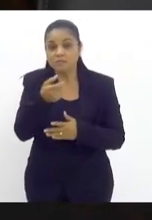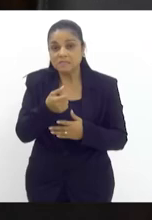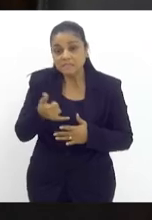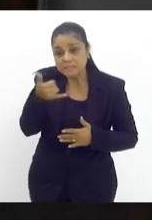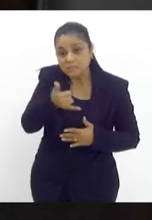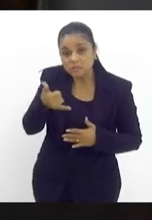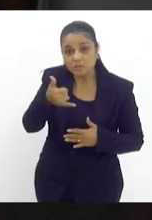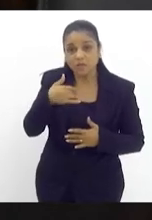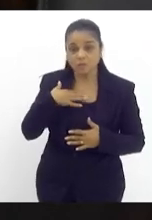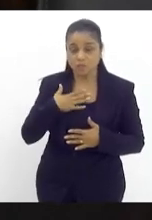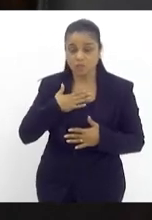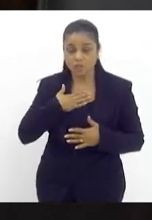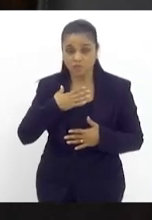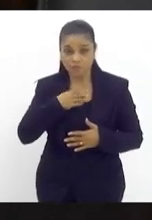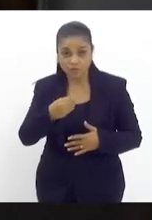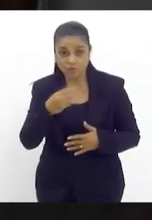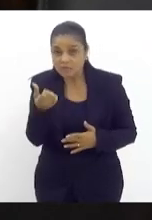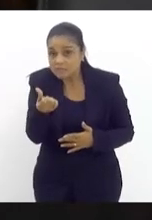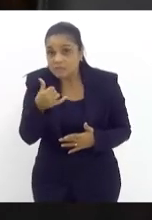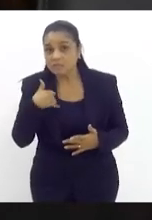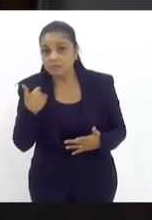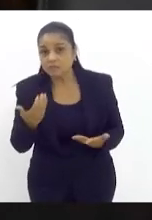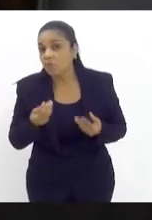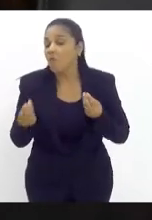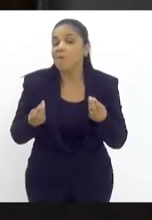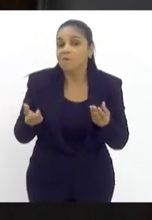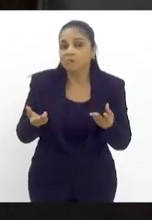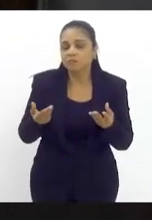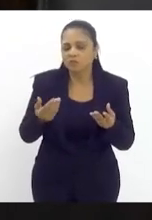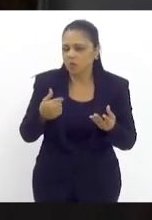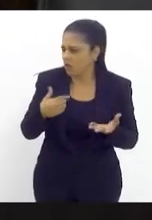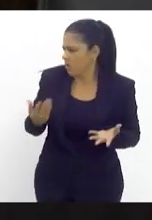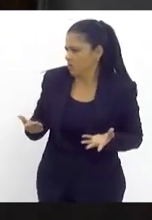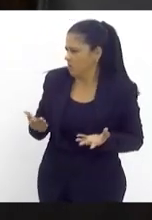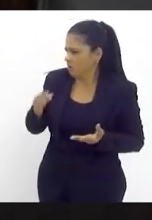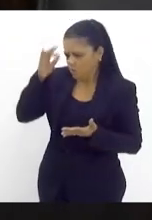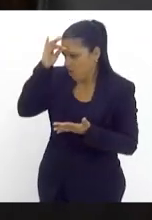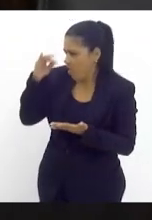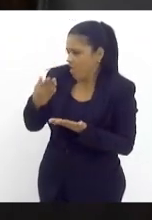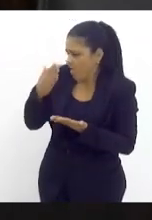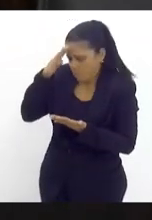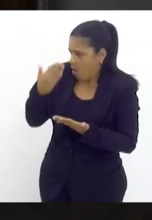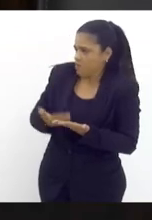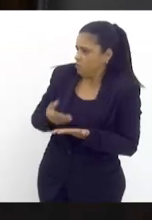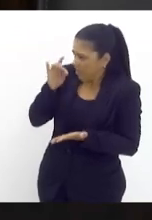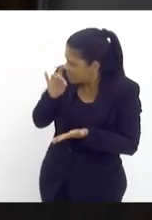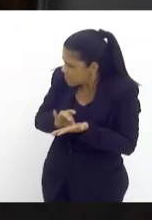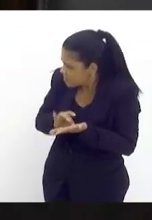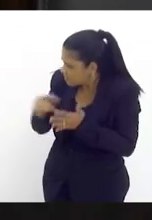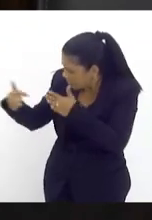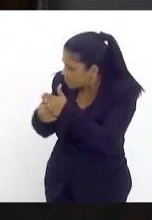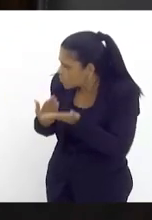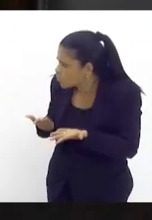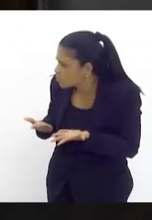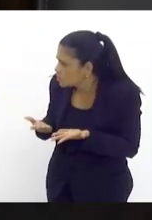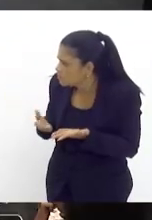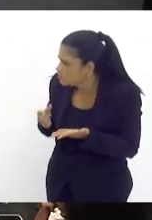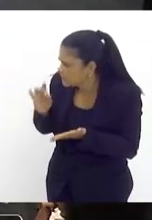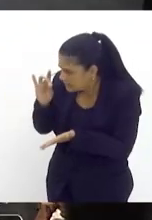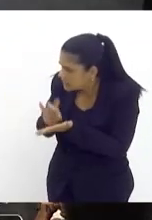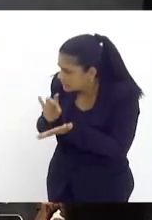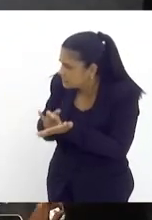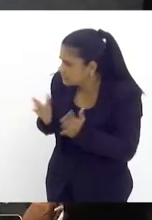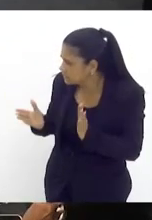6 anos? Eu falo, no princípio, eu fico... Não, não pode ser verdade. Você tem certeza que está me fazendo essa pergunta? Você